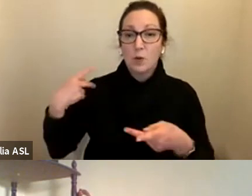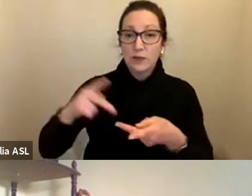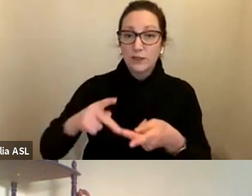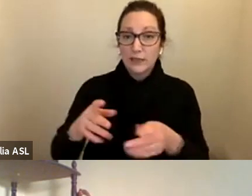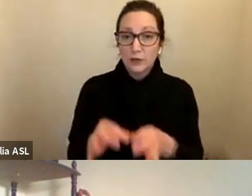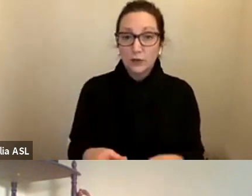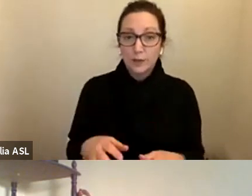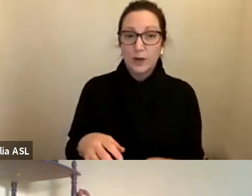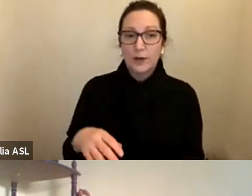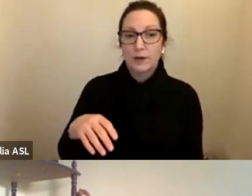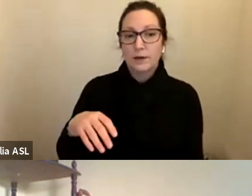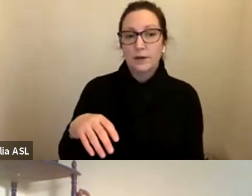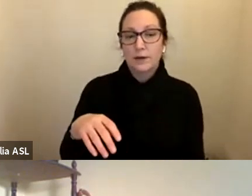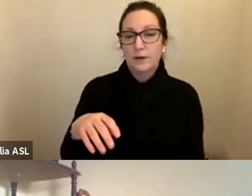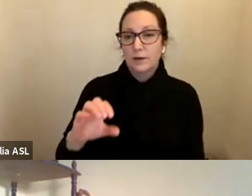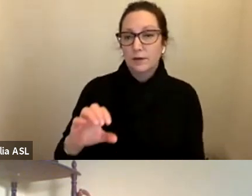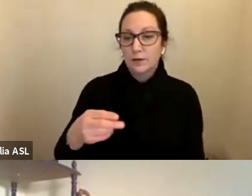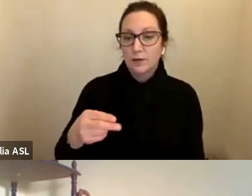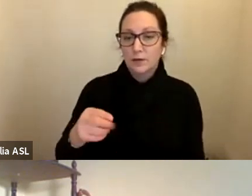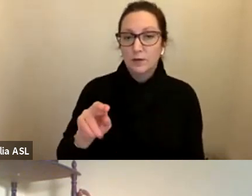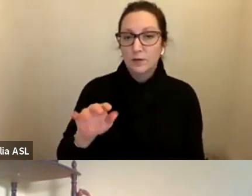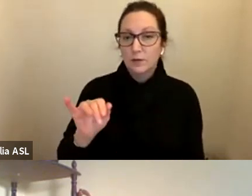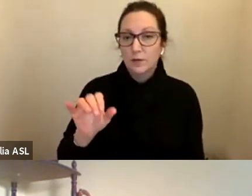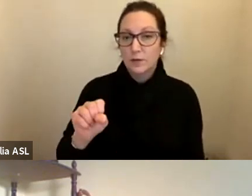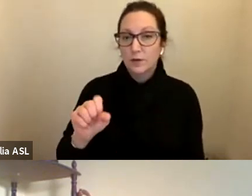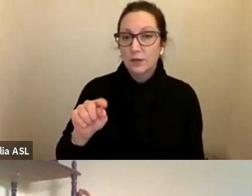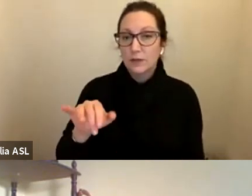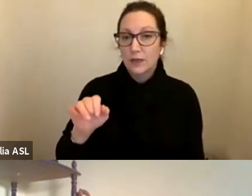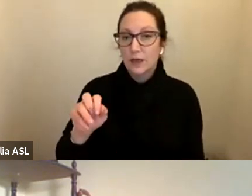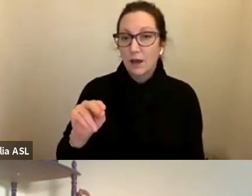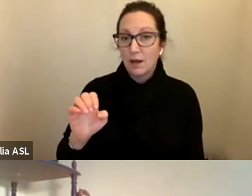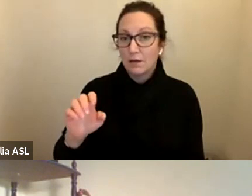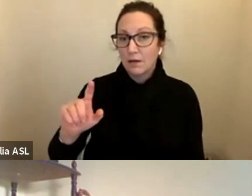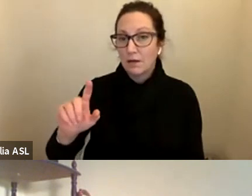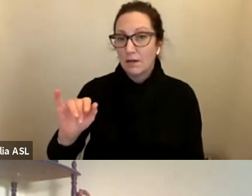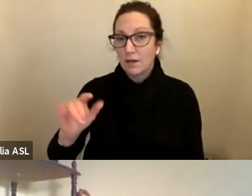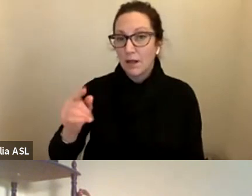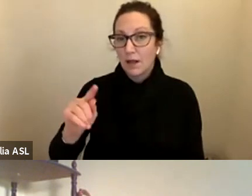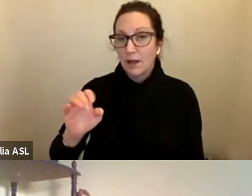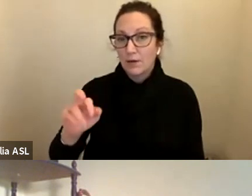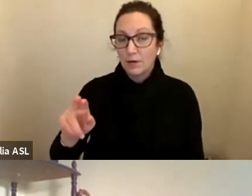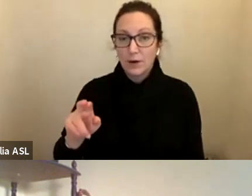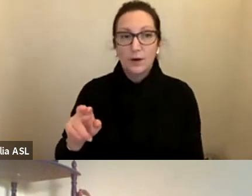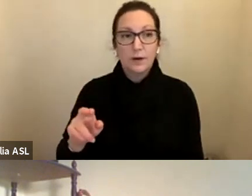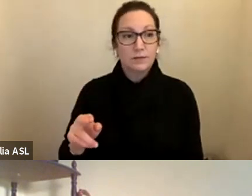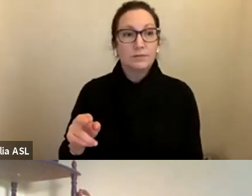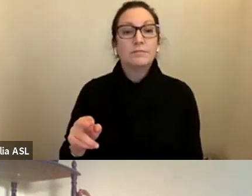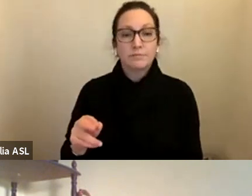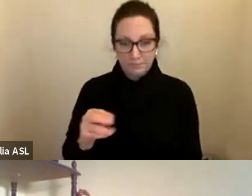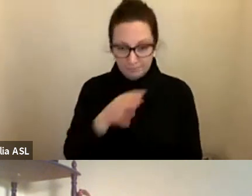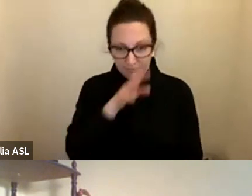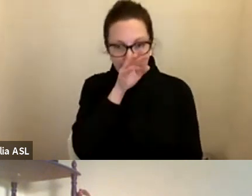is Christiane Leitner. Will you please give the Zoom instructions in Portuguese? Olá, boa